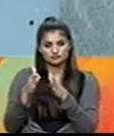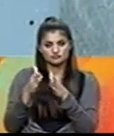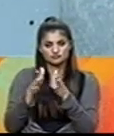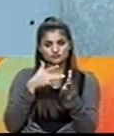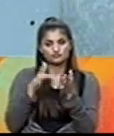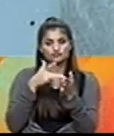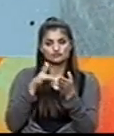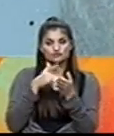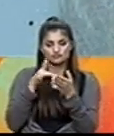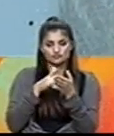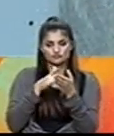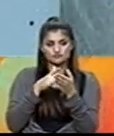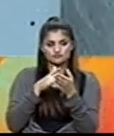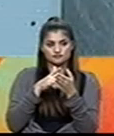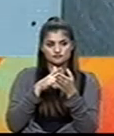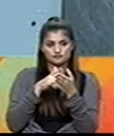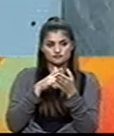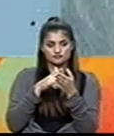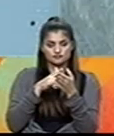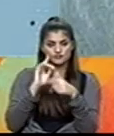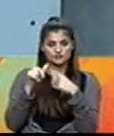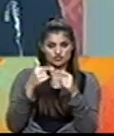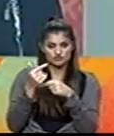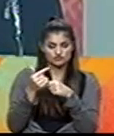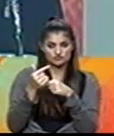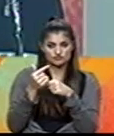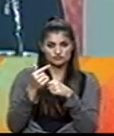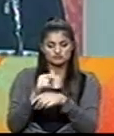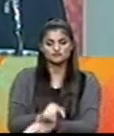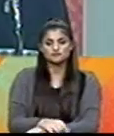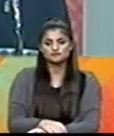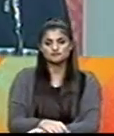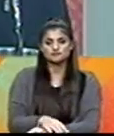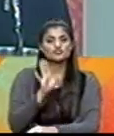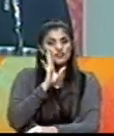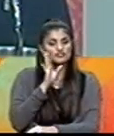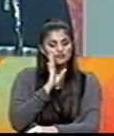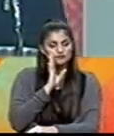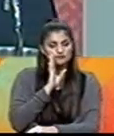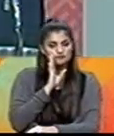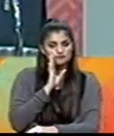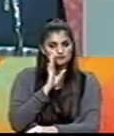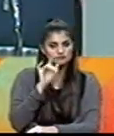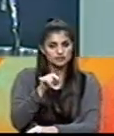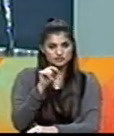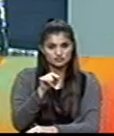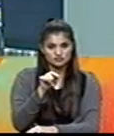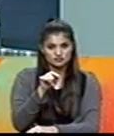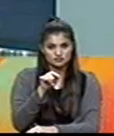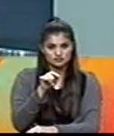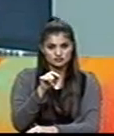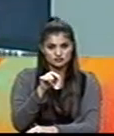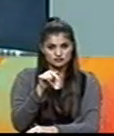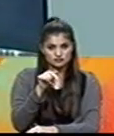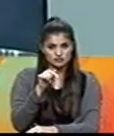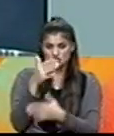frente. É um bocadinho mais. É só uma aqui. Já vi. Exatamente. É esta? Não é. Essa